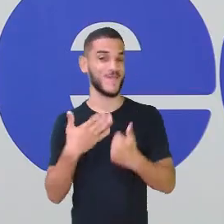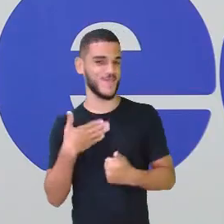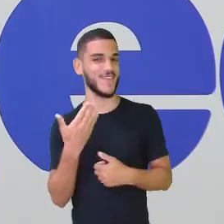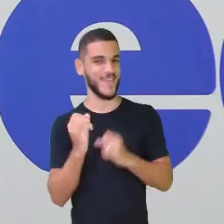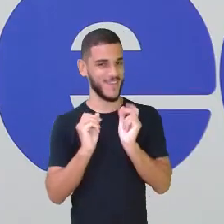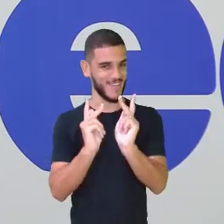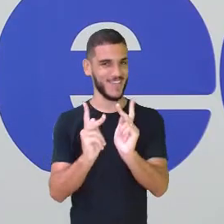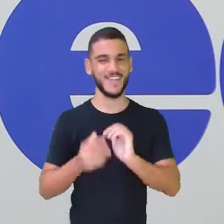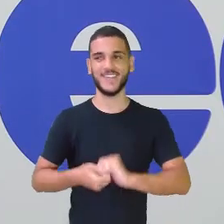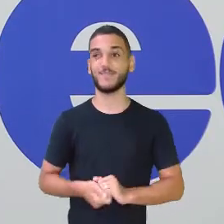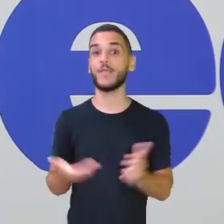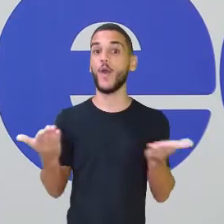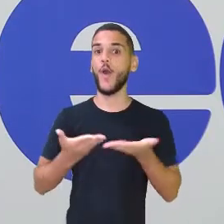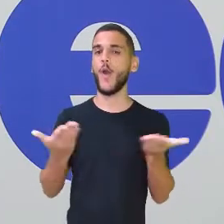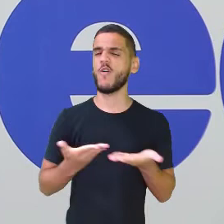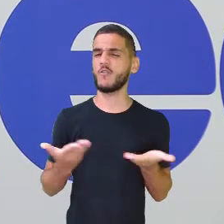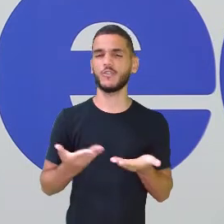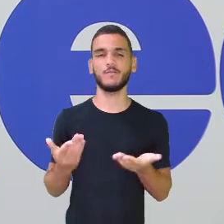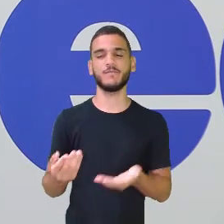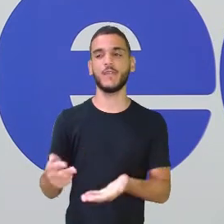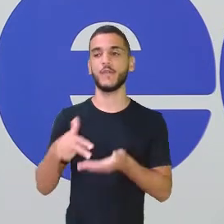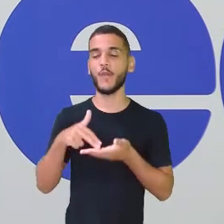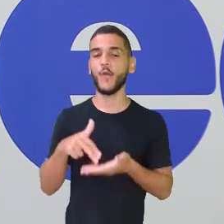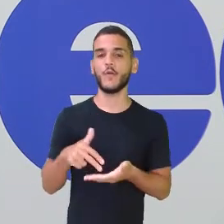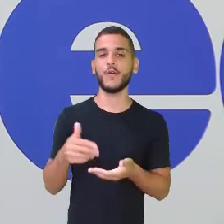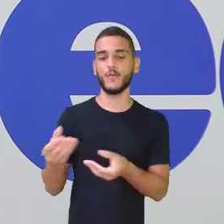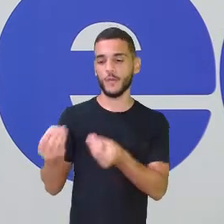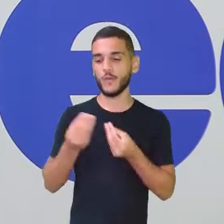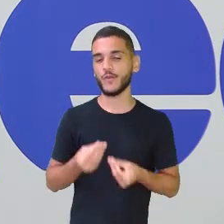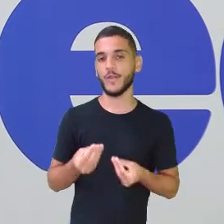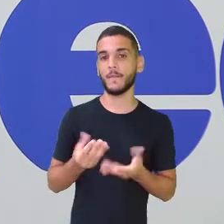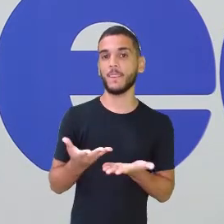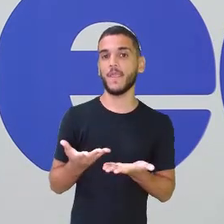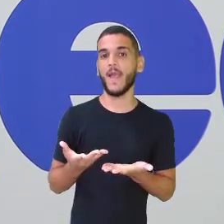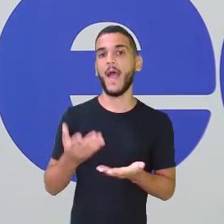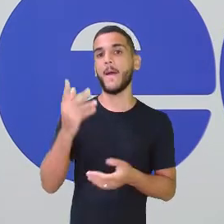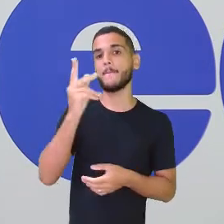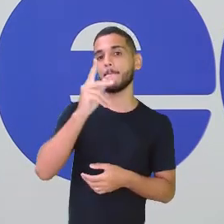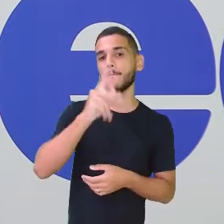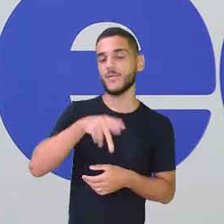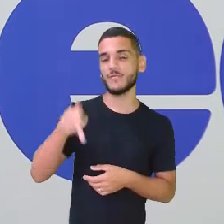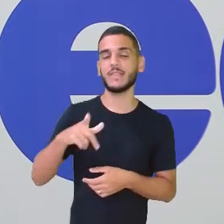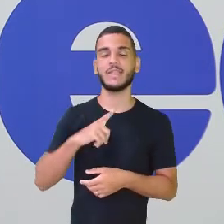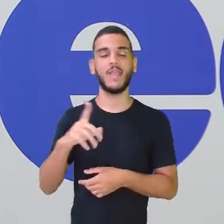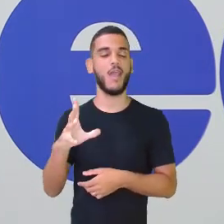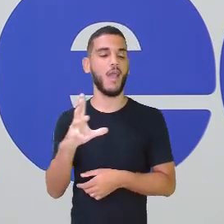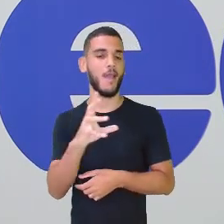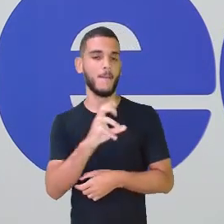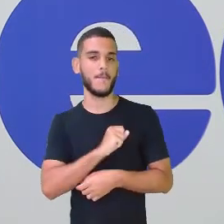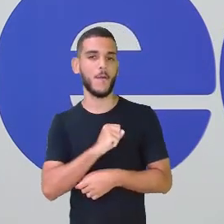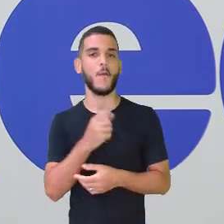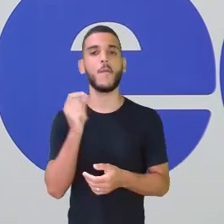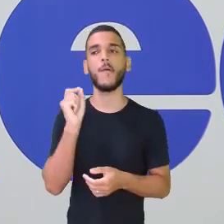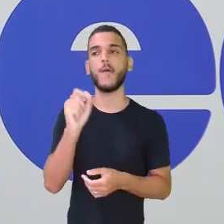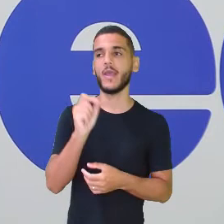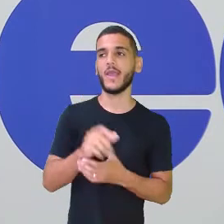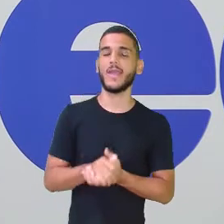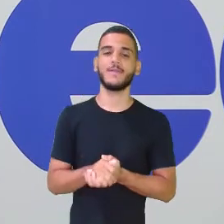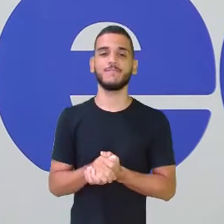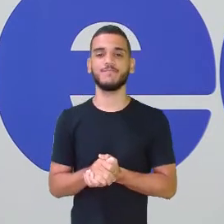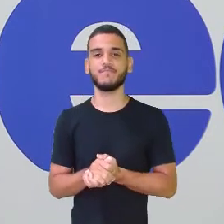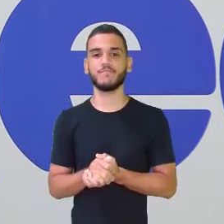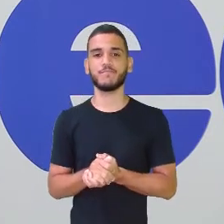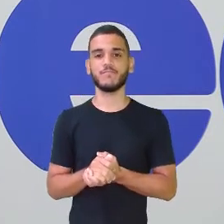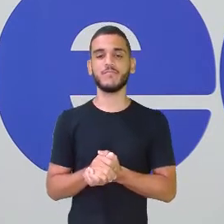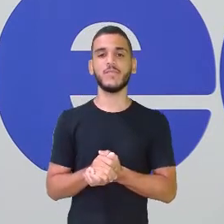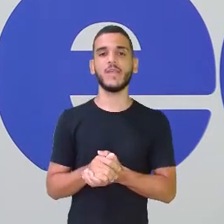não trouxe, mas a professora Sinara, ela tem um certo apego pelo Nau, sabe, gente? Tenho sim. Então, já fiquem esperando aí. Eu aprendo